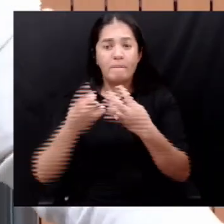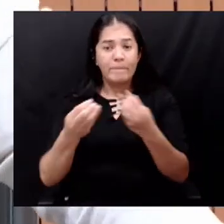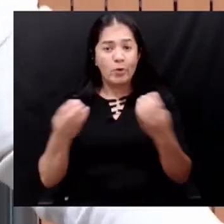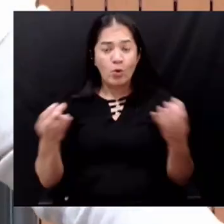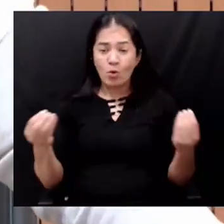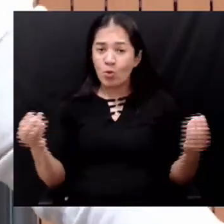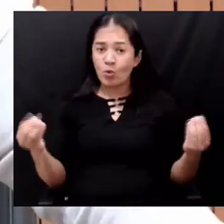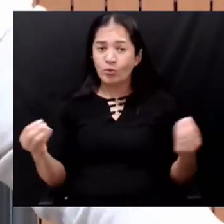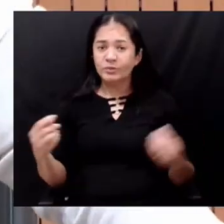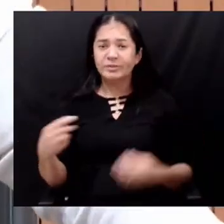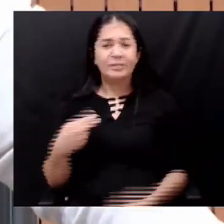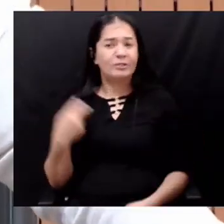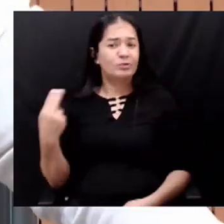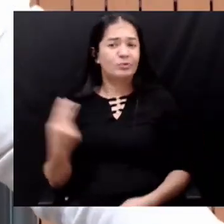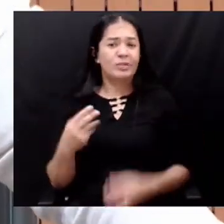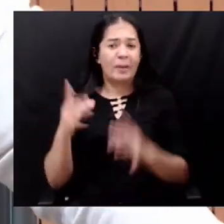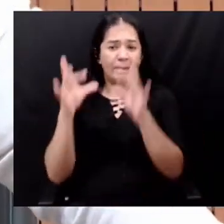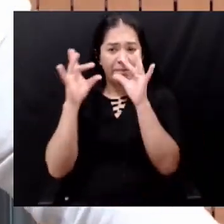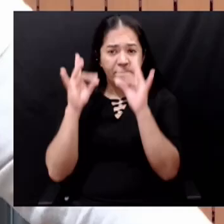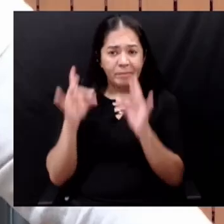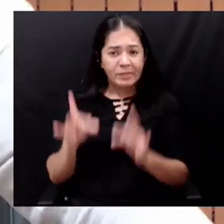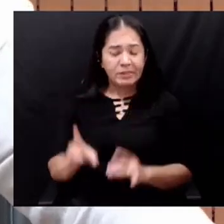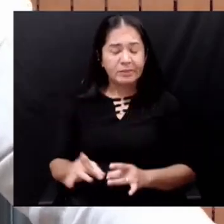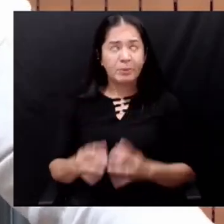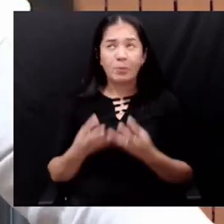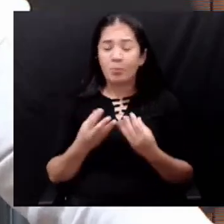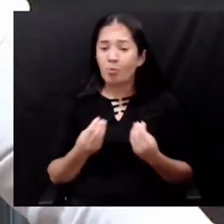são muitas turmas, muitas mesmo, assim, no Brasil.